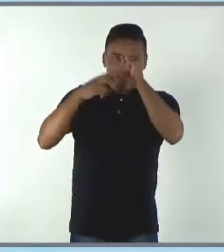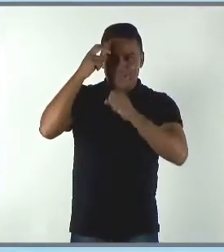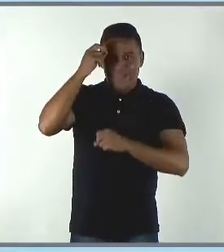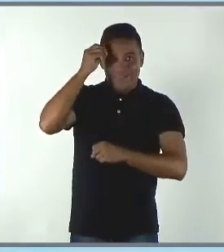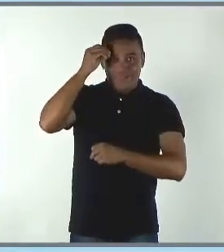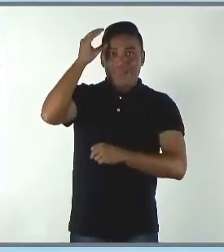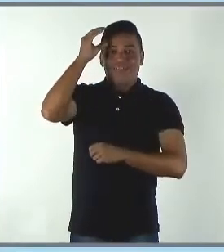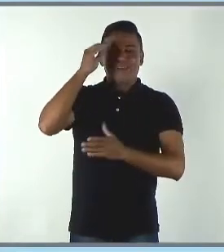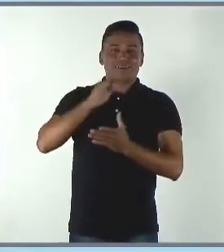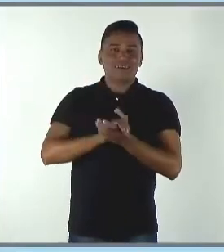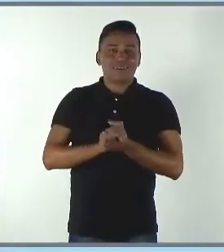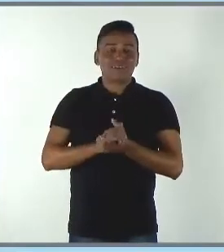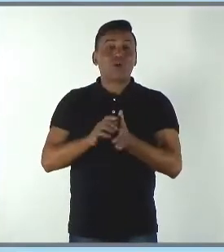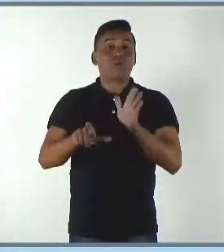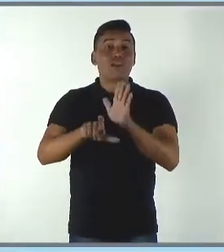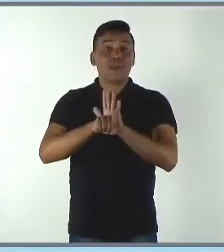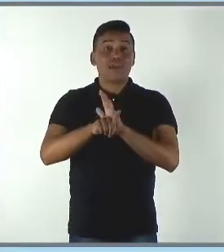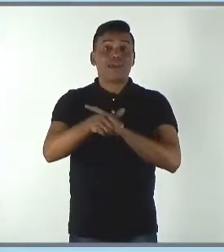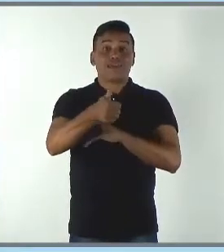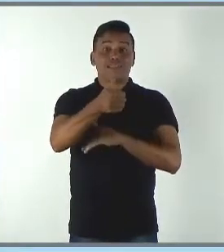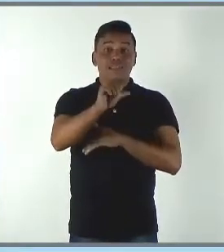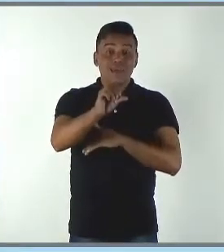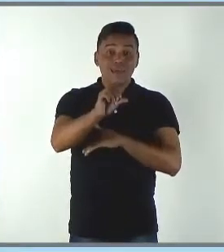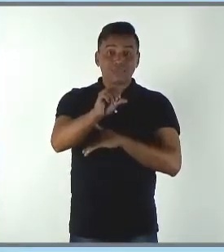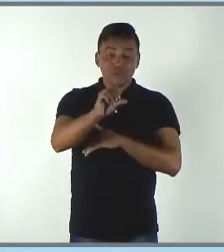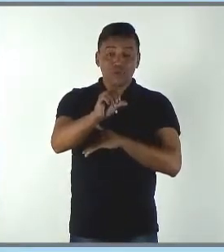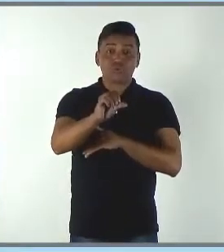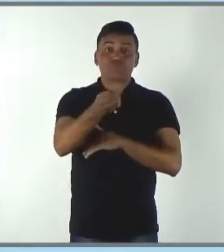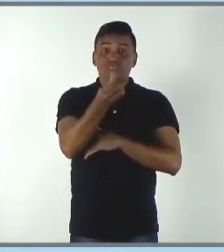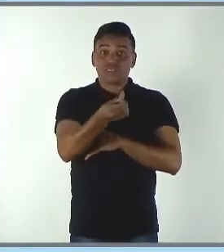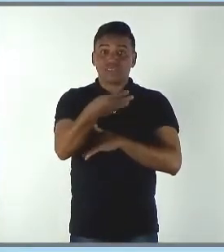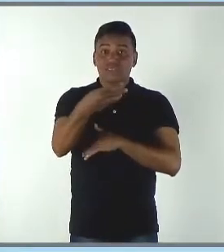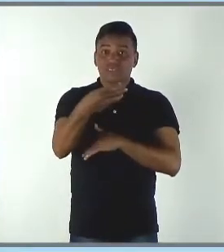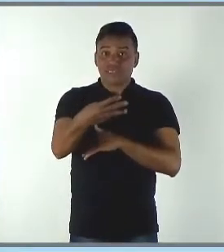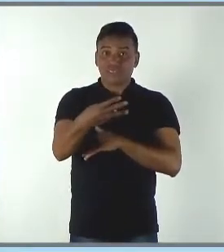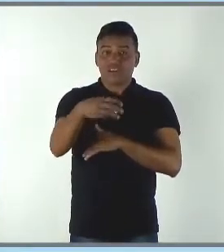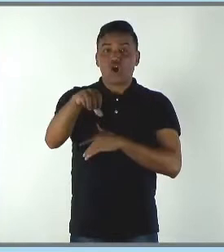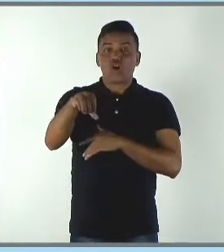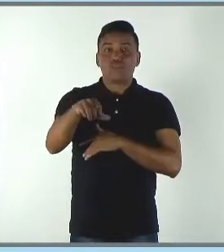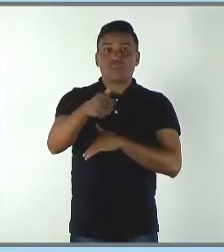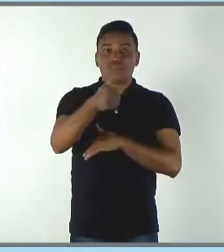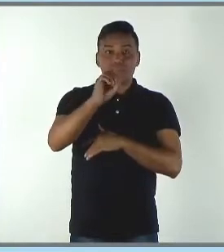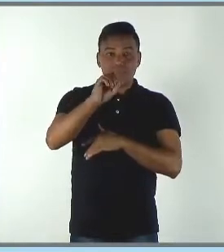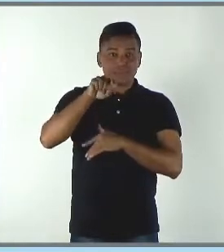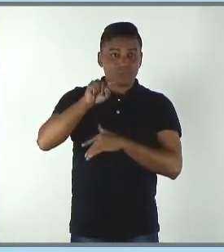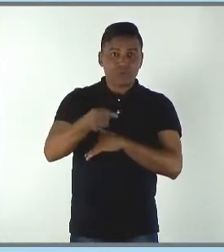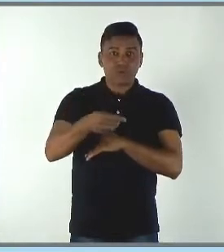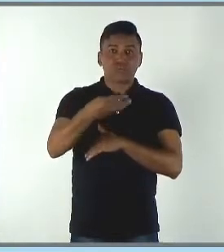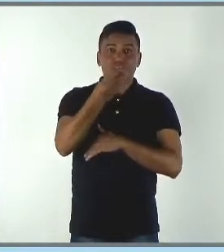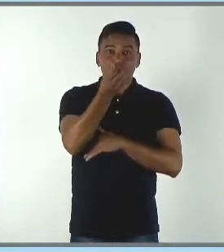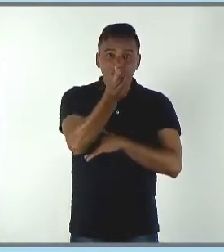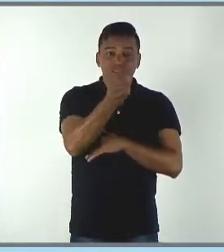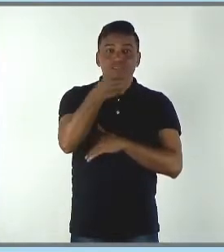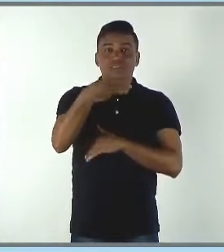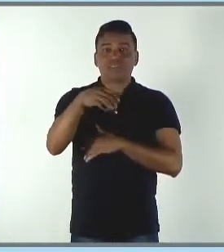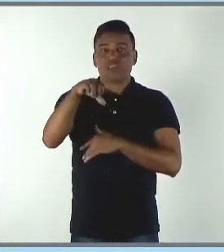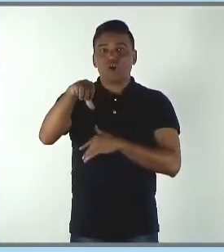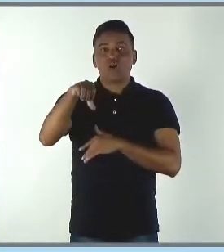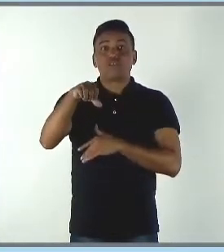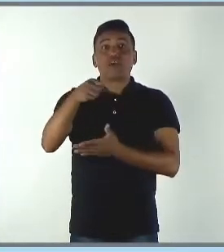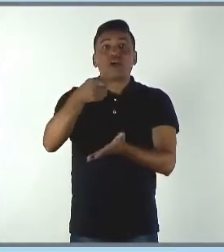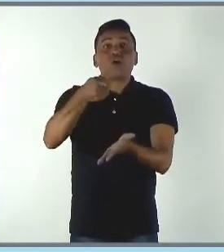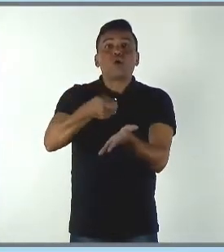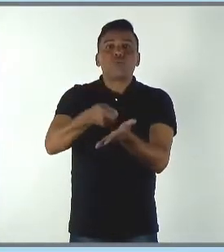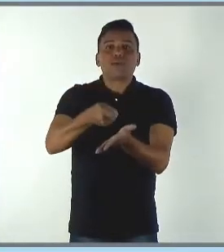à Lei 10.639, que era a lei, né, que é a lei que institui a obrigatoriedade de ensino de